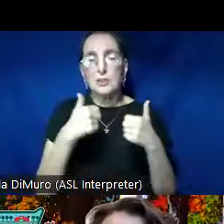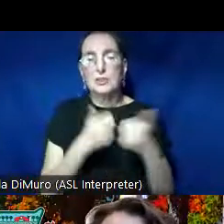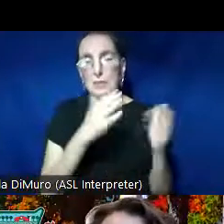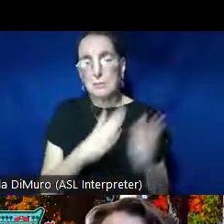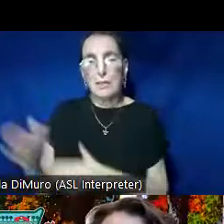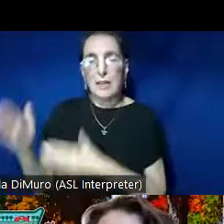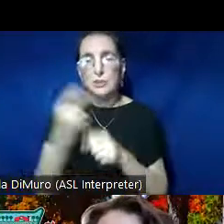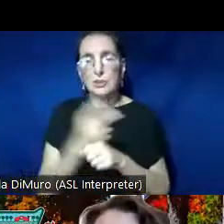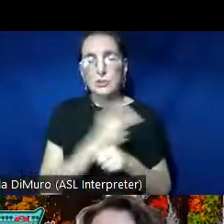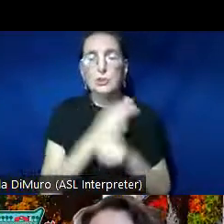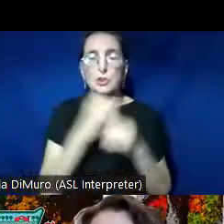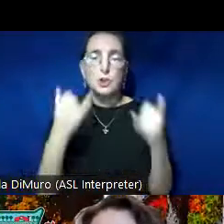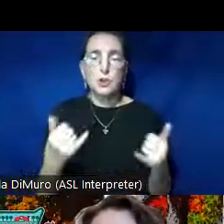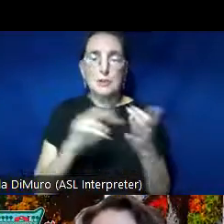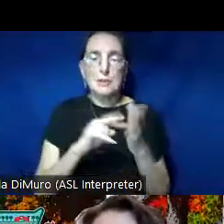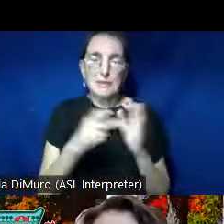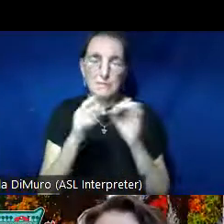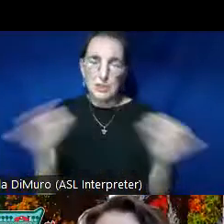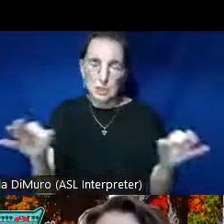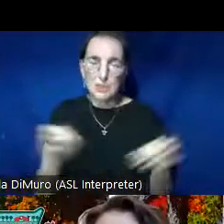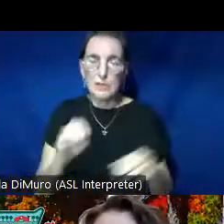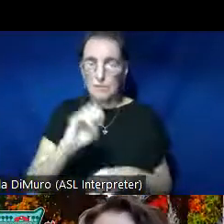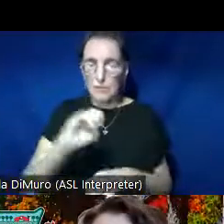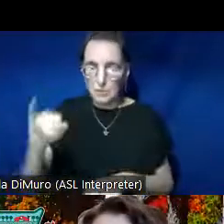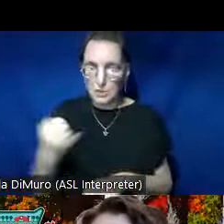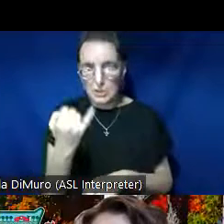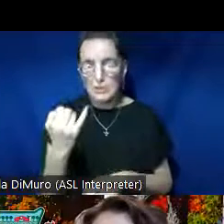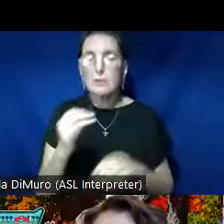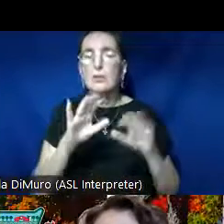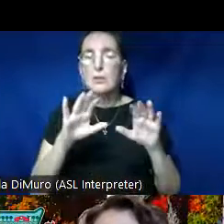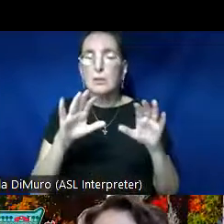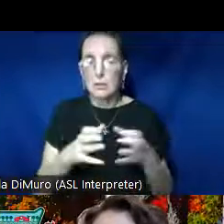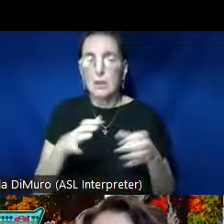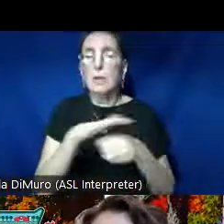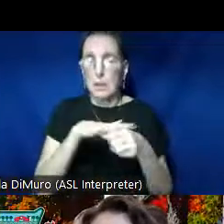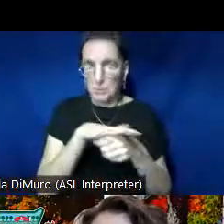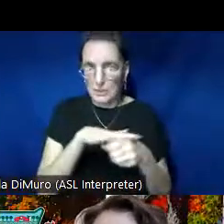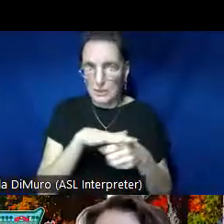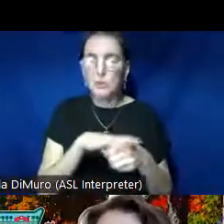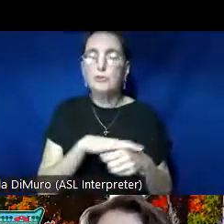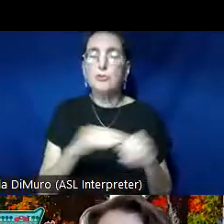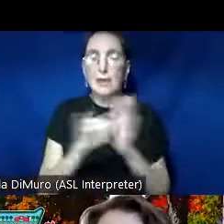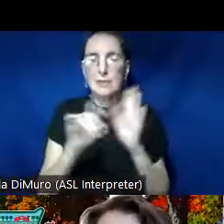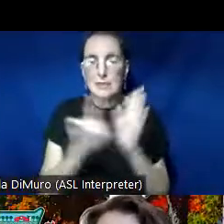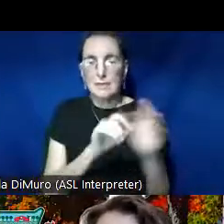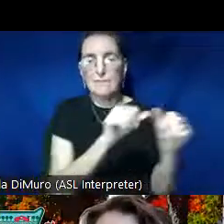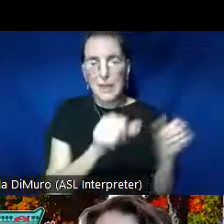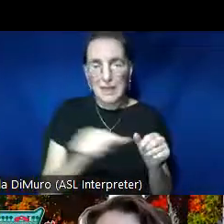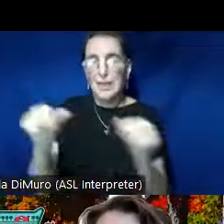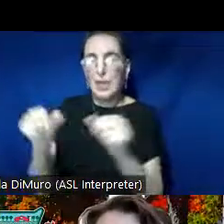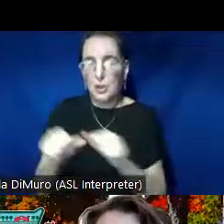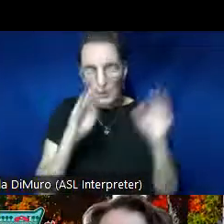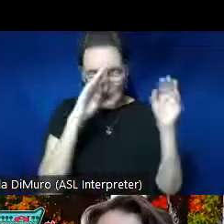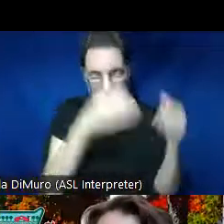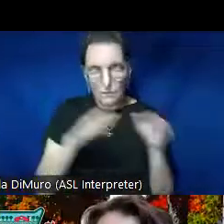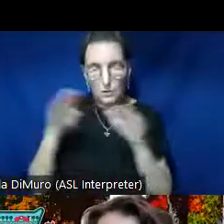Finalmente, nossa agência quer utilizar a definição atual de população de justiça